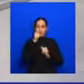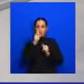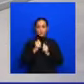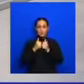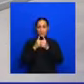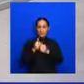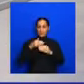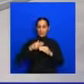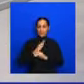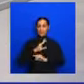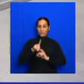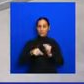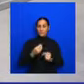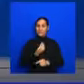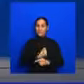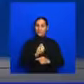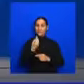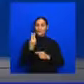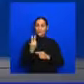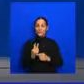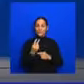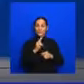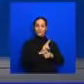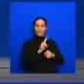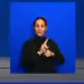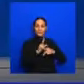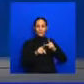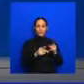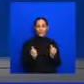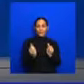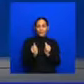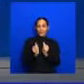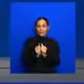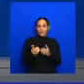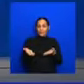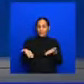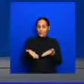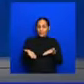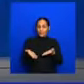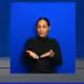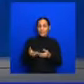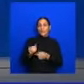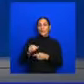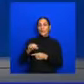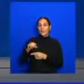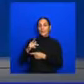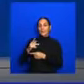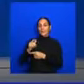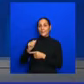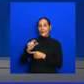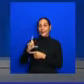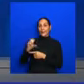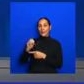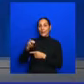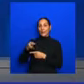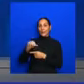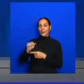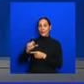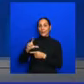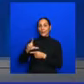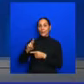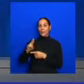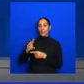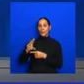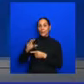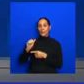Para conferir e validar o nosso sorteio, conto com a presença de dois auditores populares. Nesta noite estão aqui comigo Paloma Rocha e Lucas